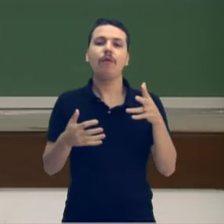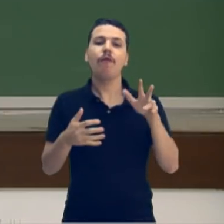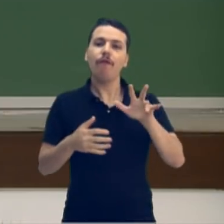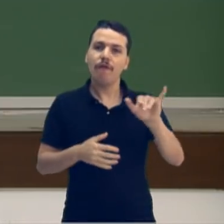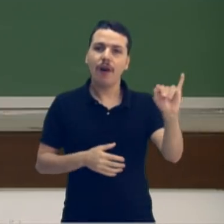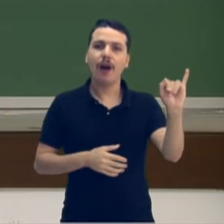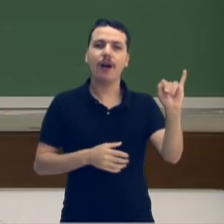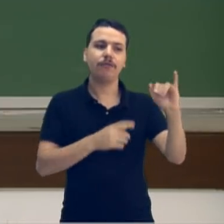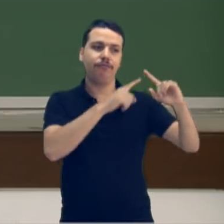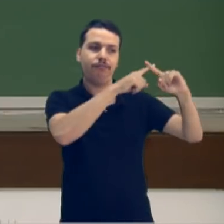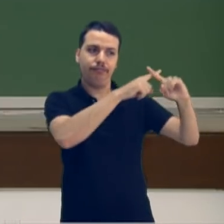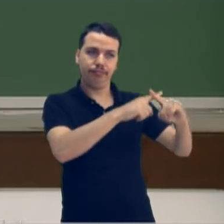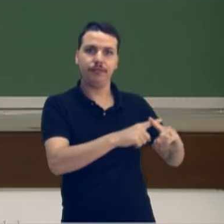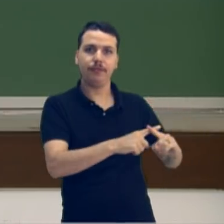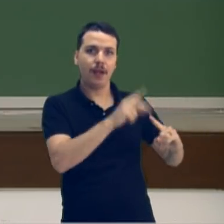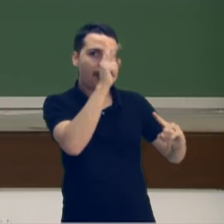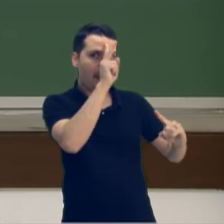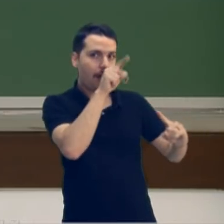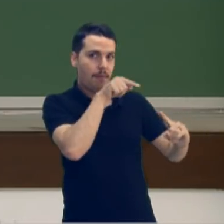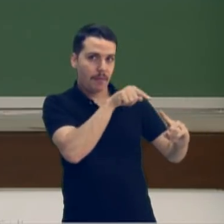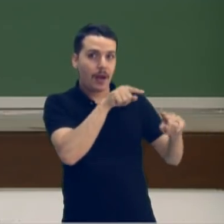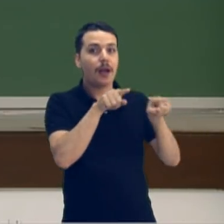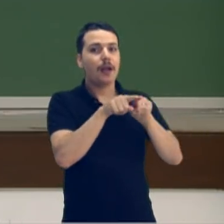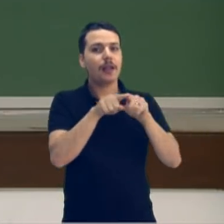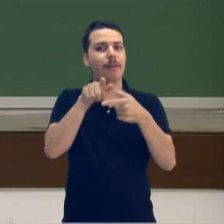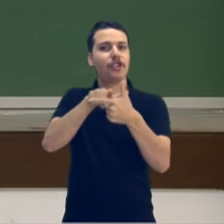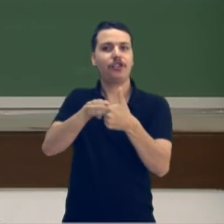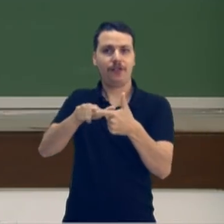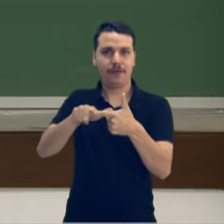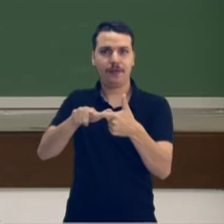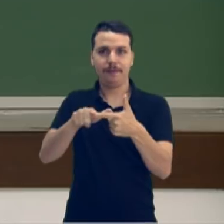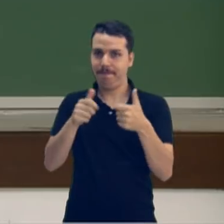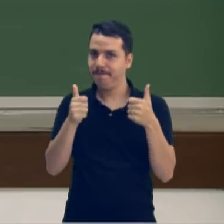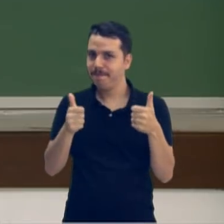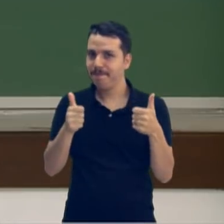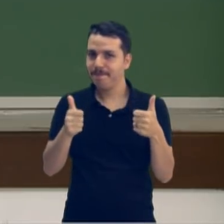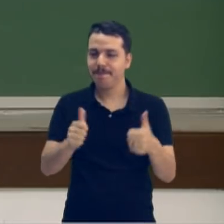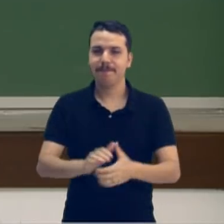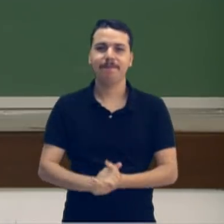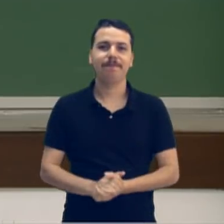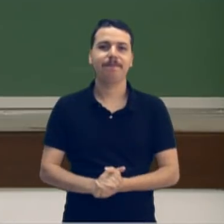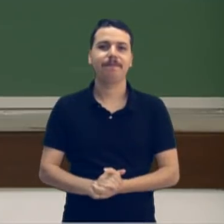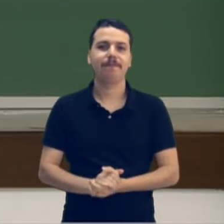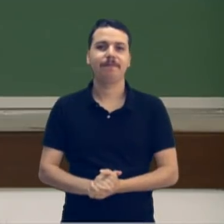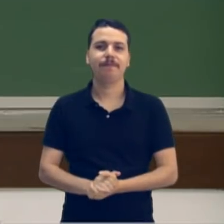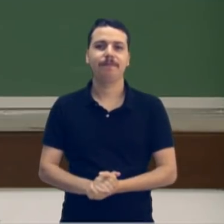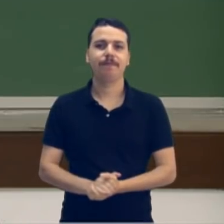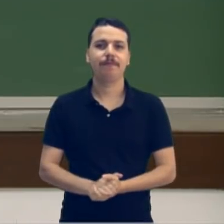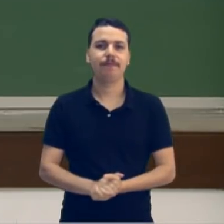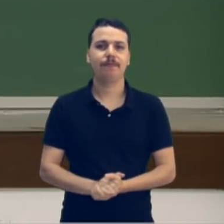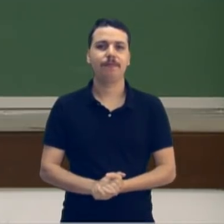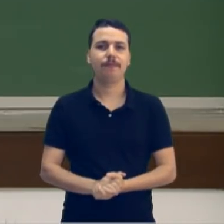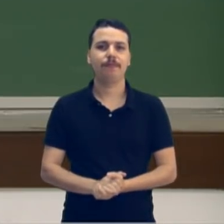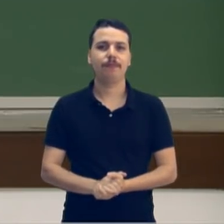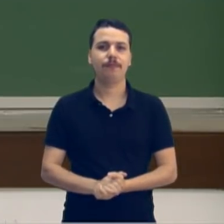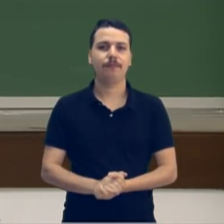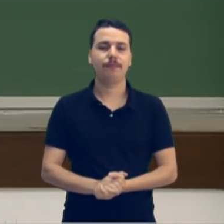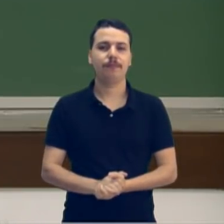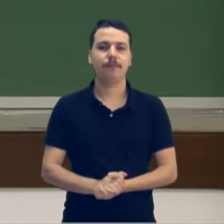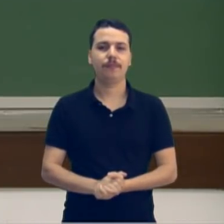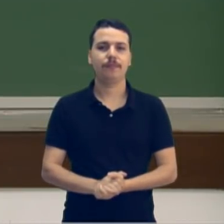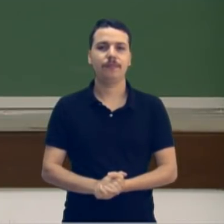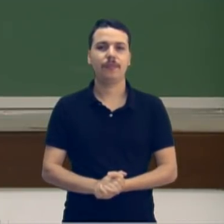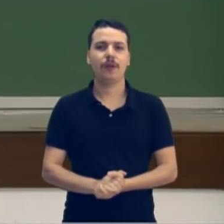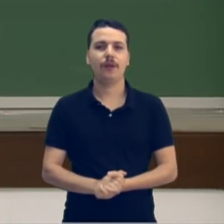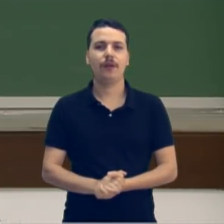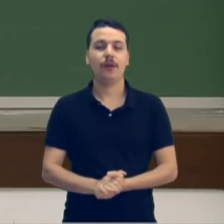a multiplicação e a divisão. Isso aí. Nós vamos analisar. Vamos começar com uma